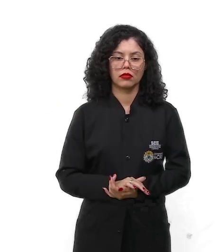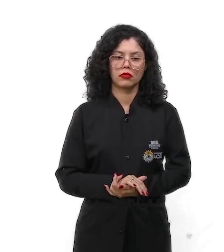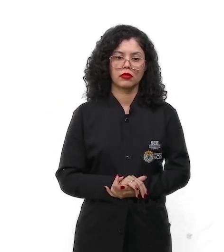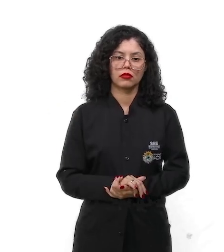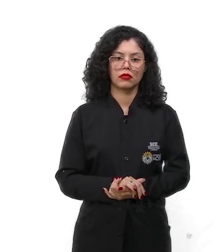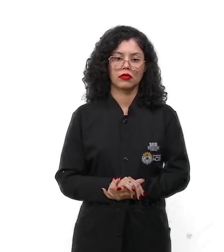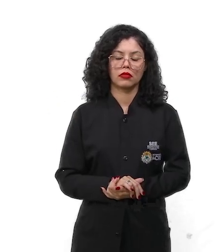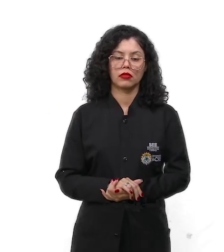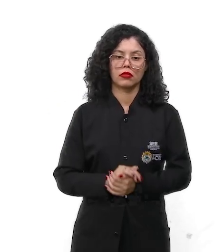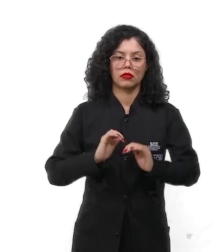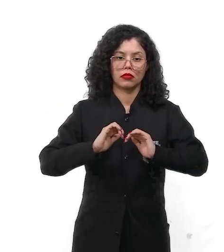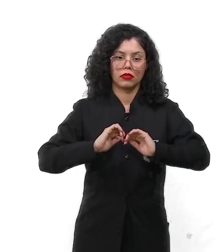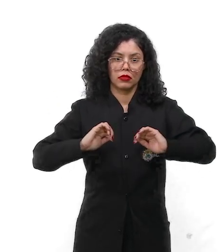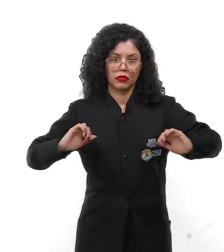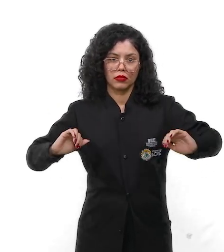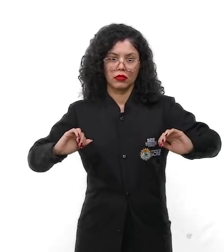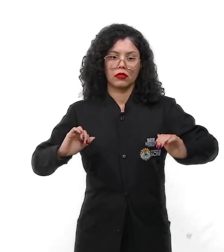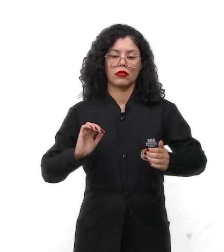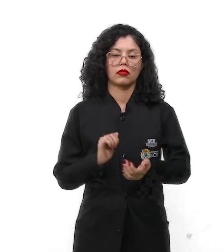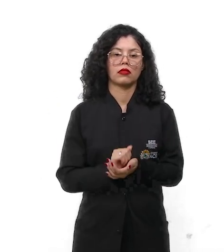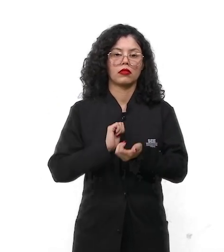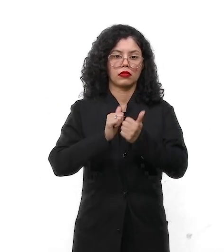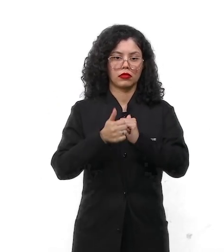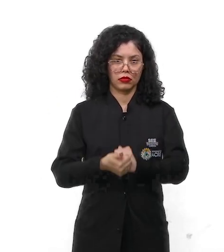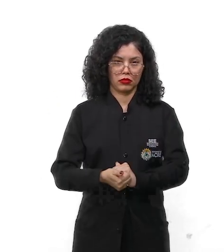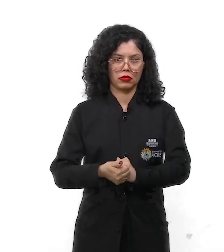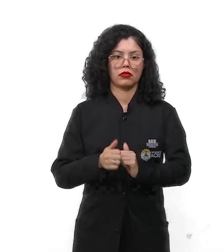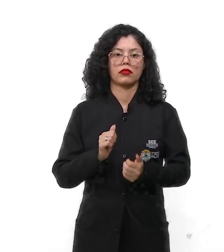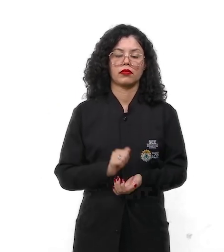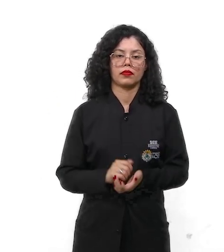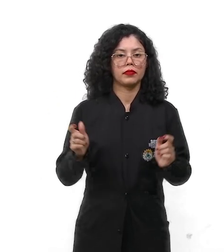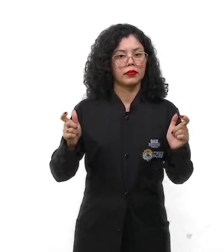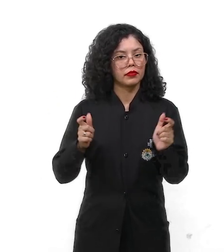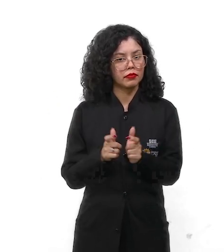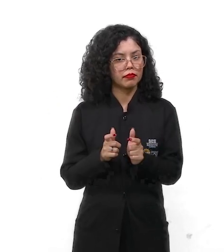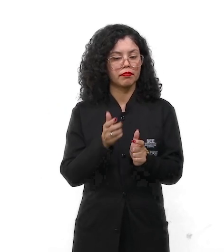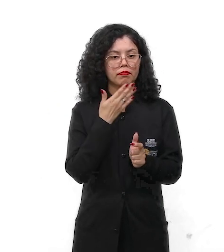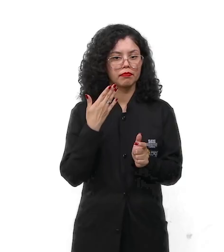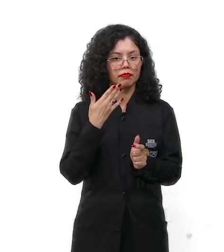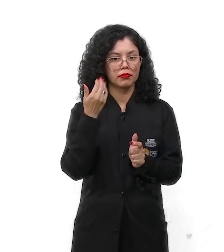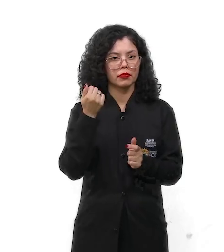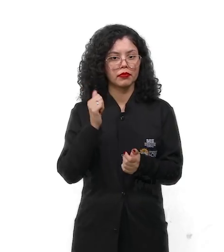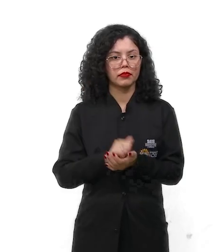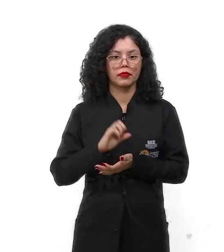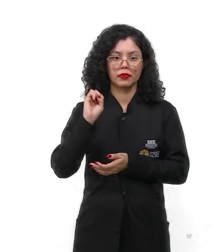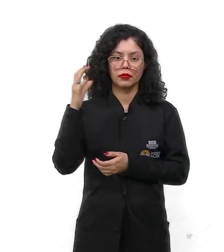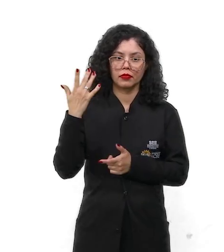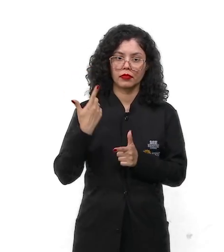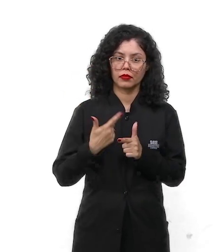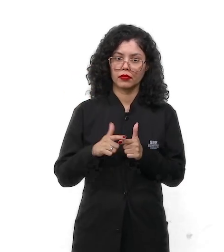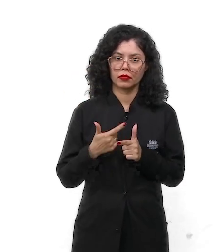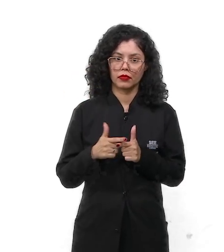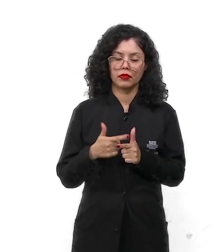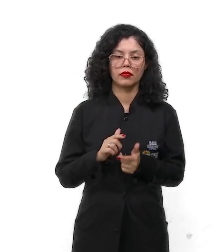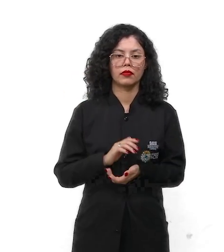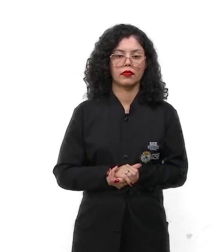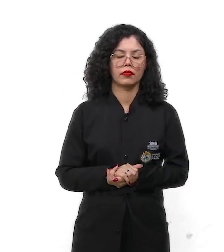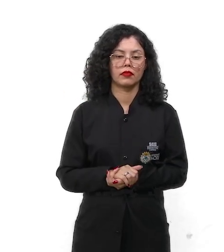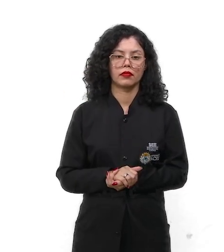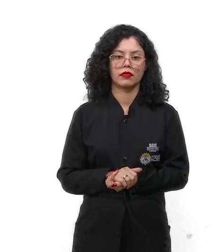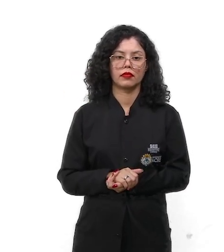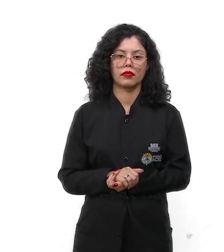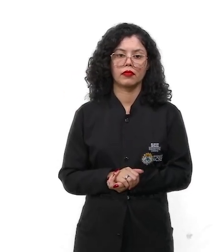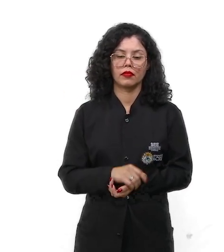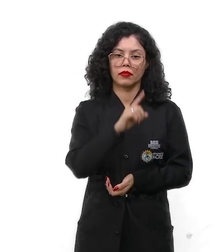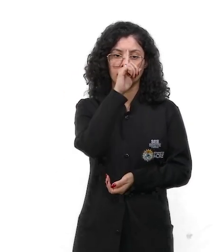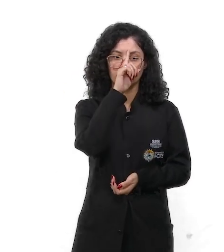tá, separar os animais de forma adequada minimizaria a ocorrência desses problemas.